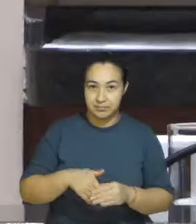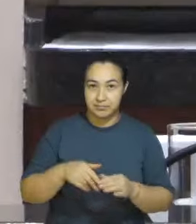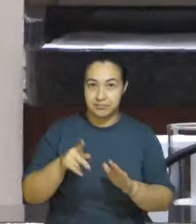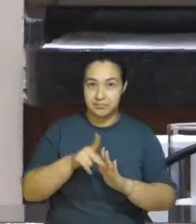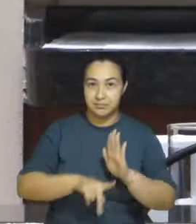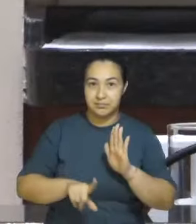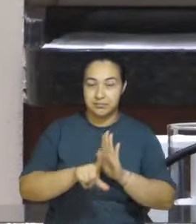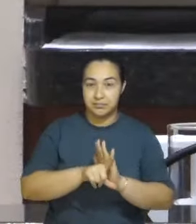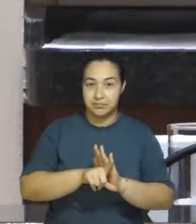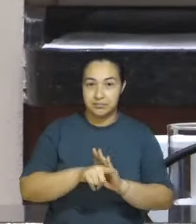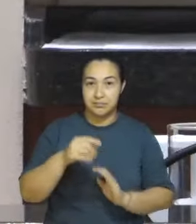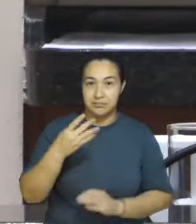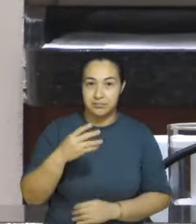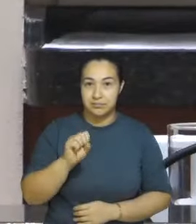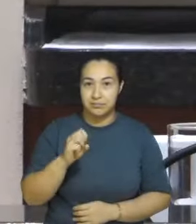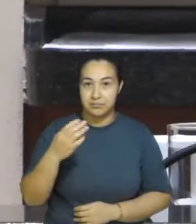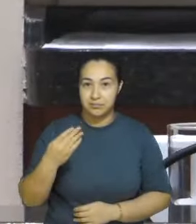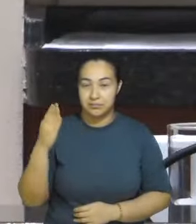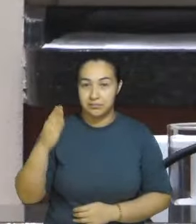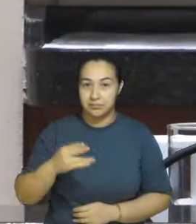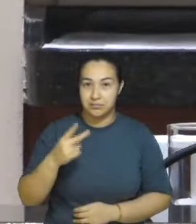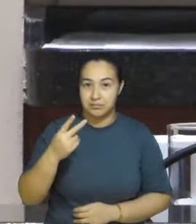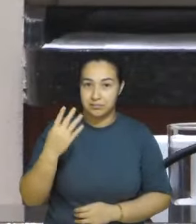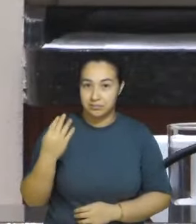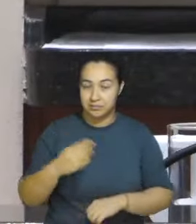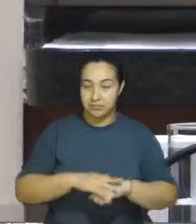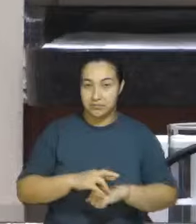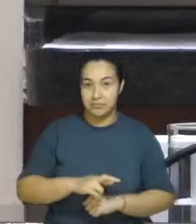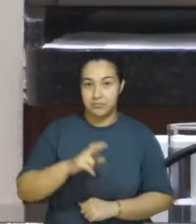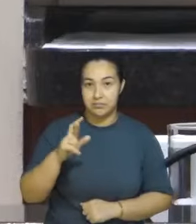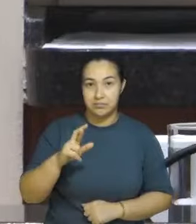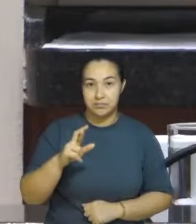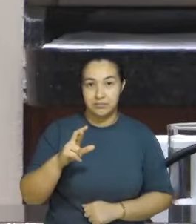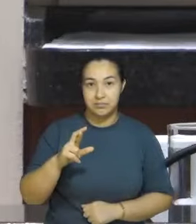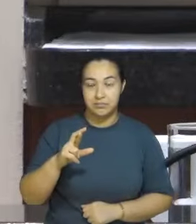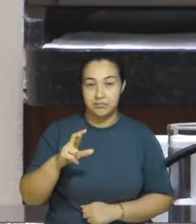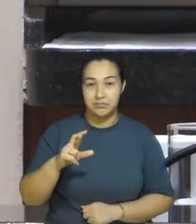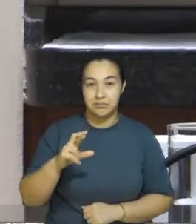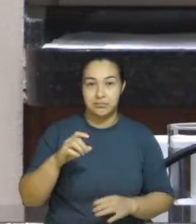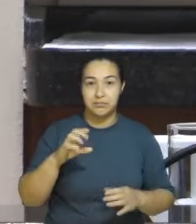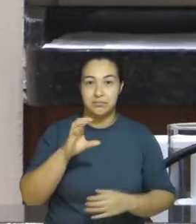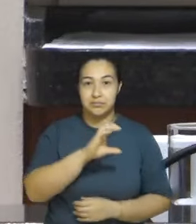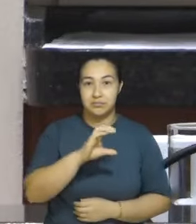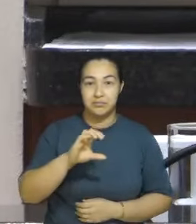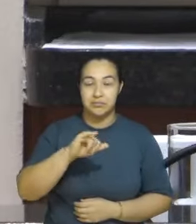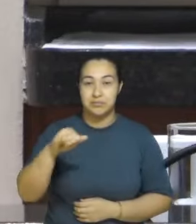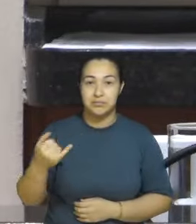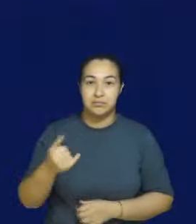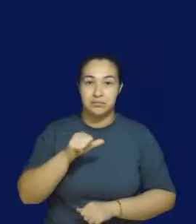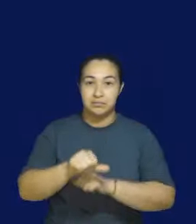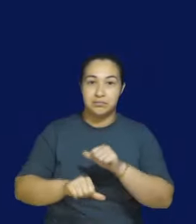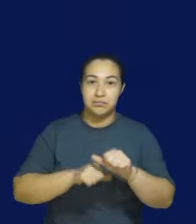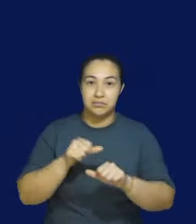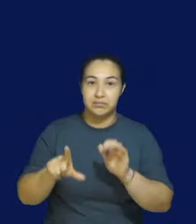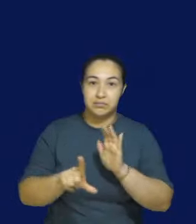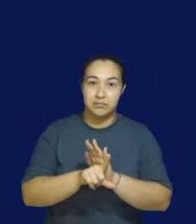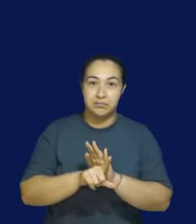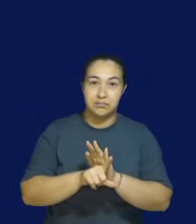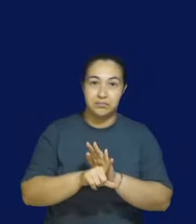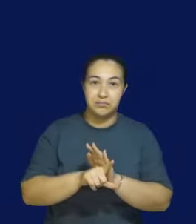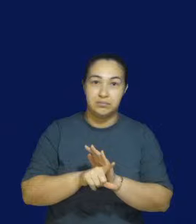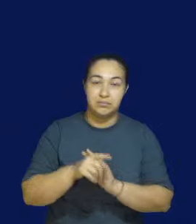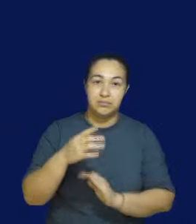de lei 484/2024, autoria Comissão de Constituição e Justiça, altera o anexo único da lei